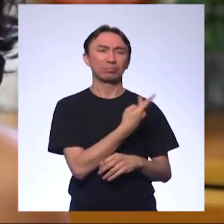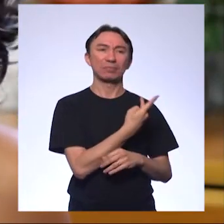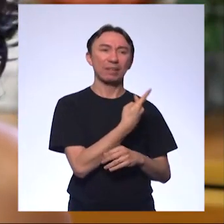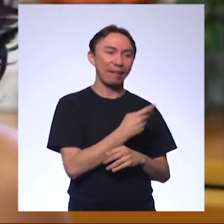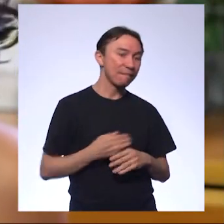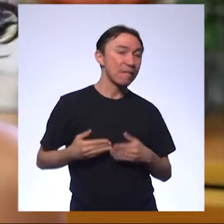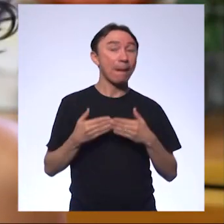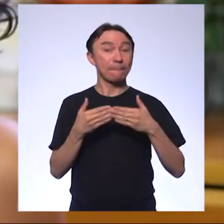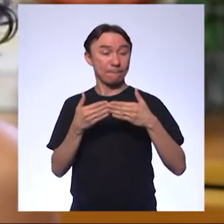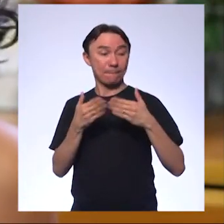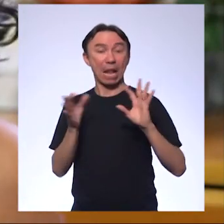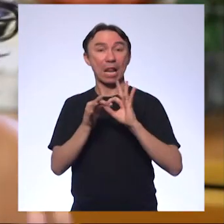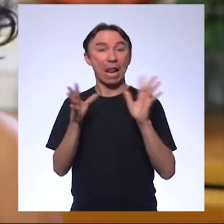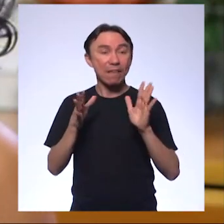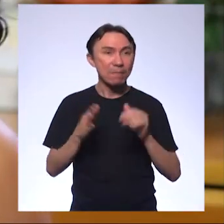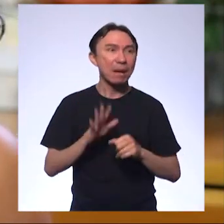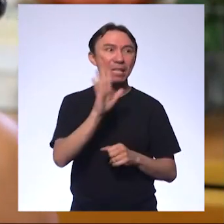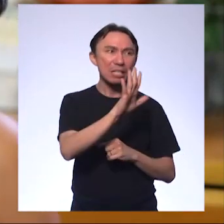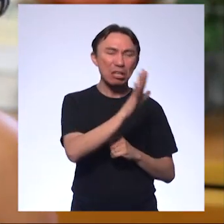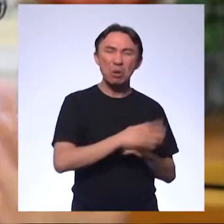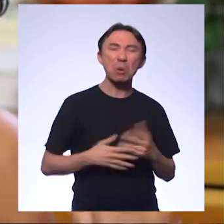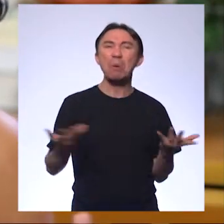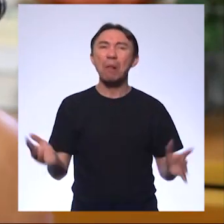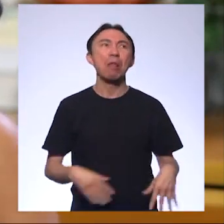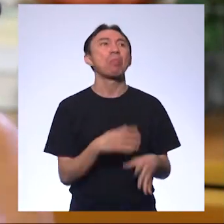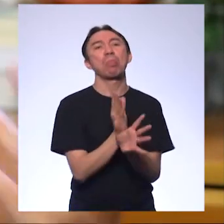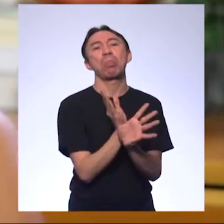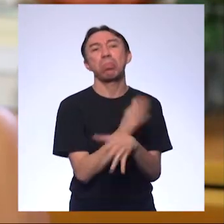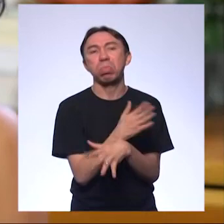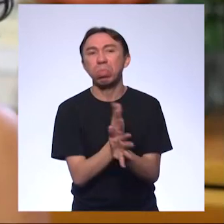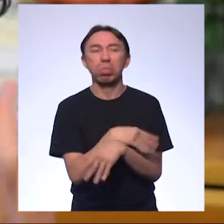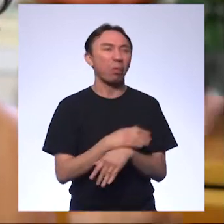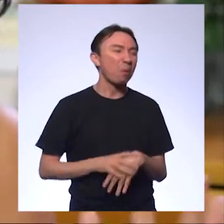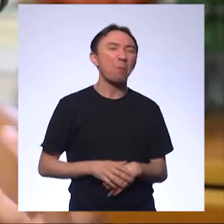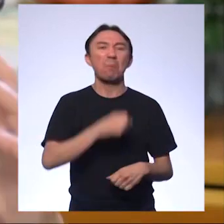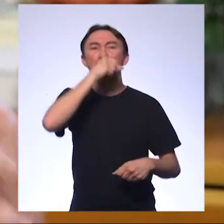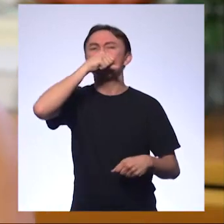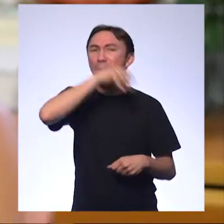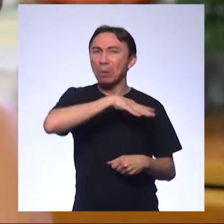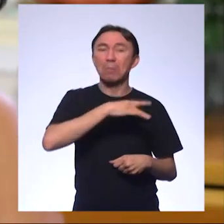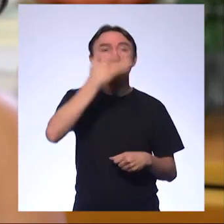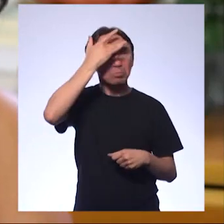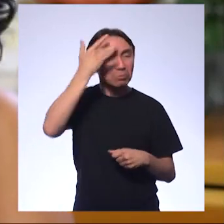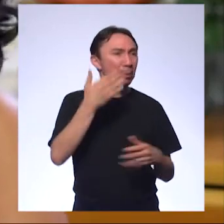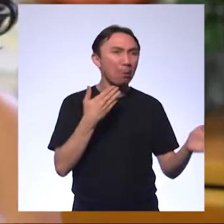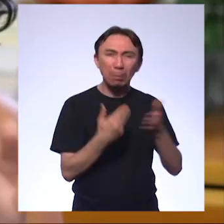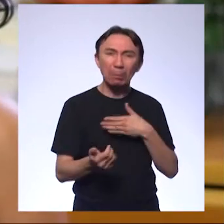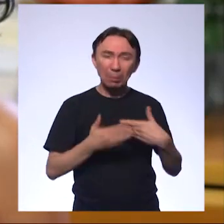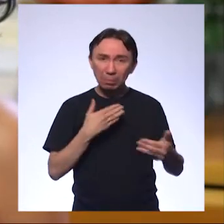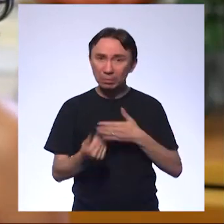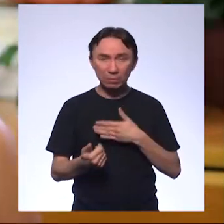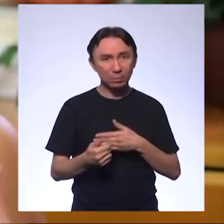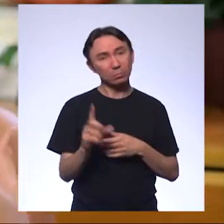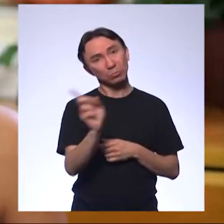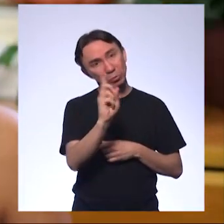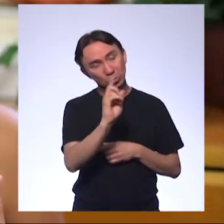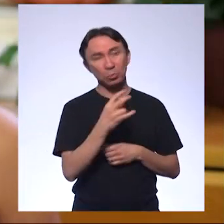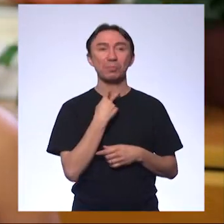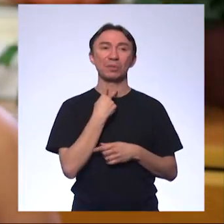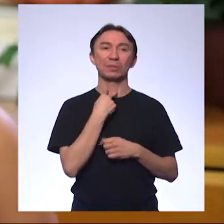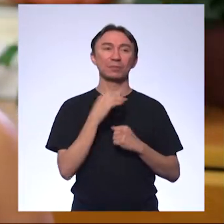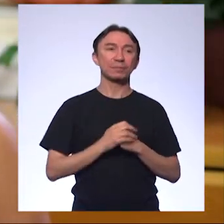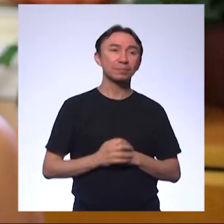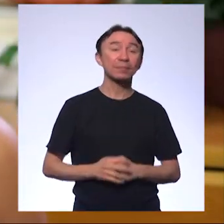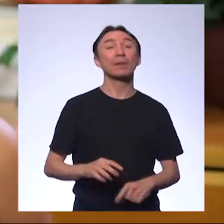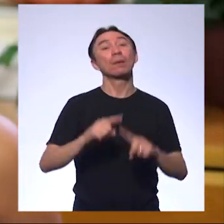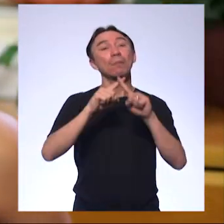te dá uma desculpa para você ser negligente ou babaca com qualquer uma das pessoas que está envolvida envolvida nesse relacionamento. Mas na real